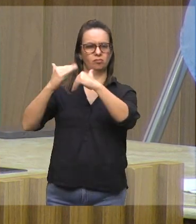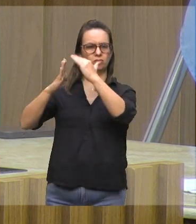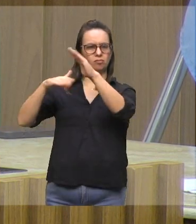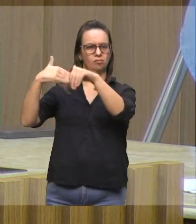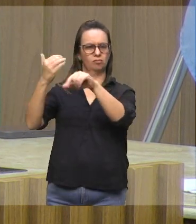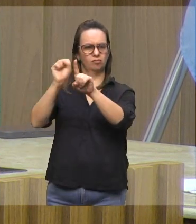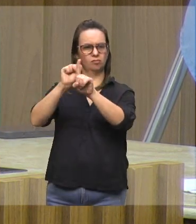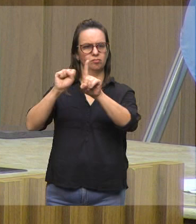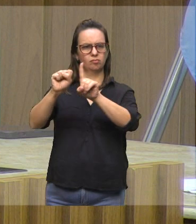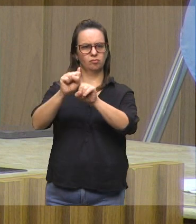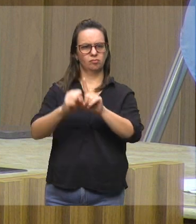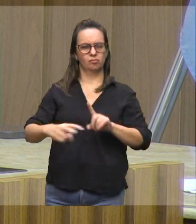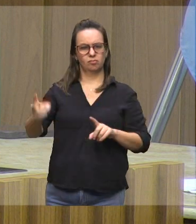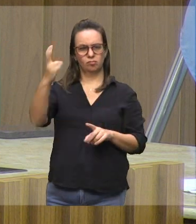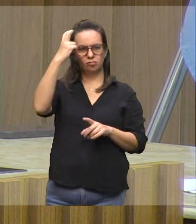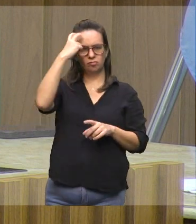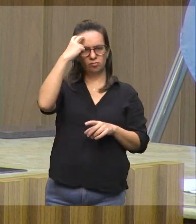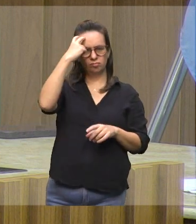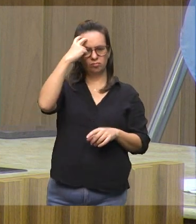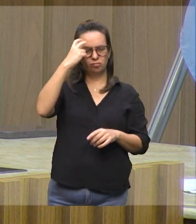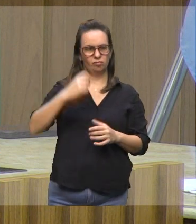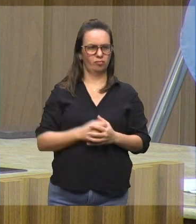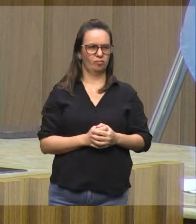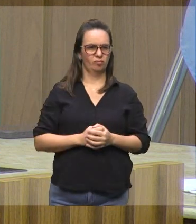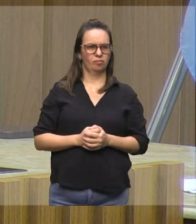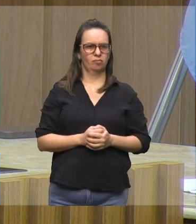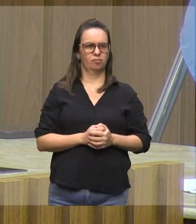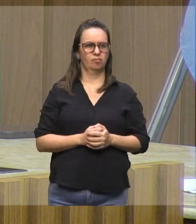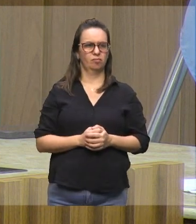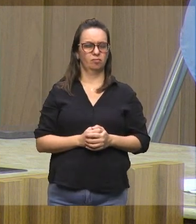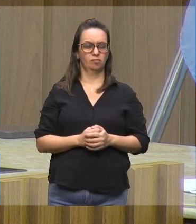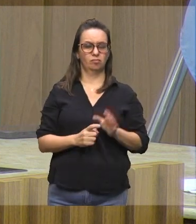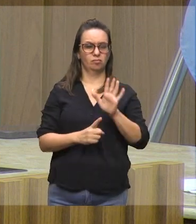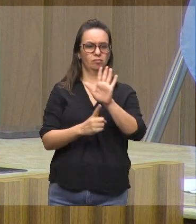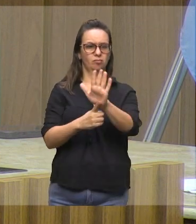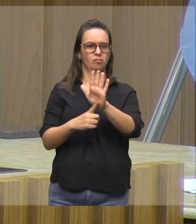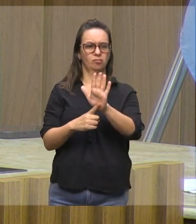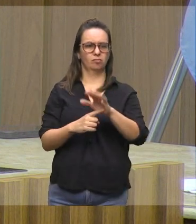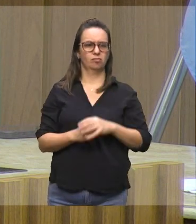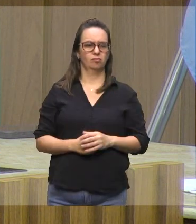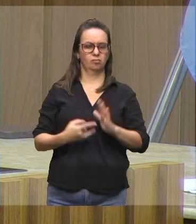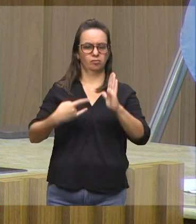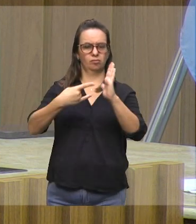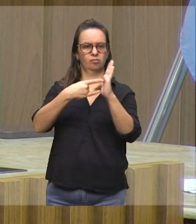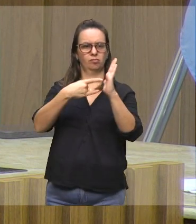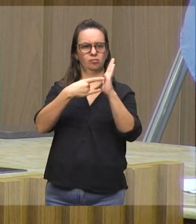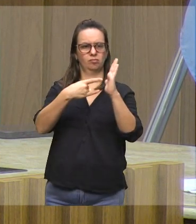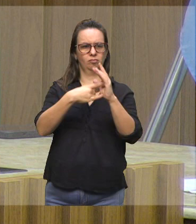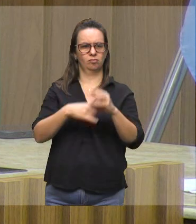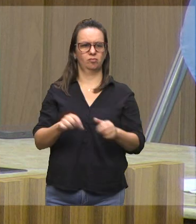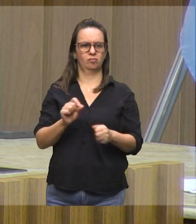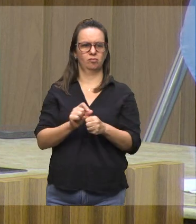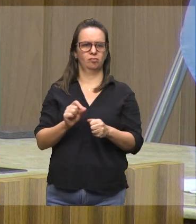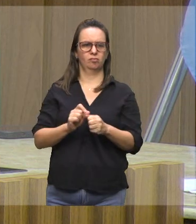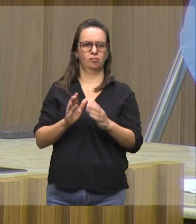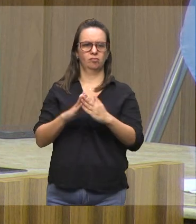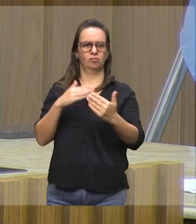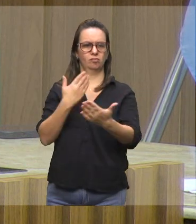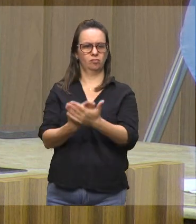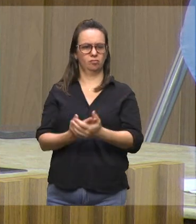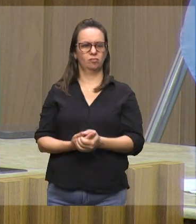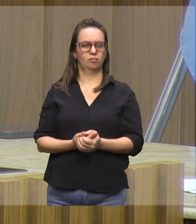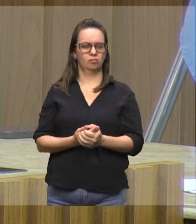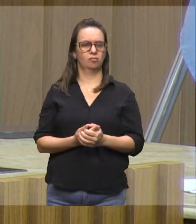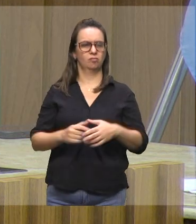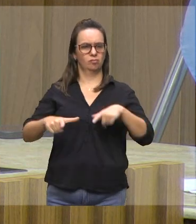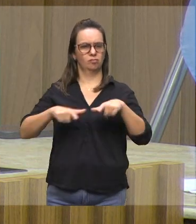cultural, ético e crítico, né? Despertar, através desse programa, fazer com que a escola seja um ambiente crítico,